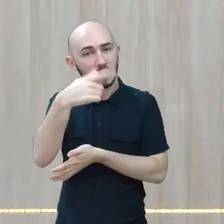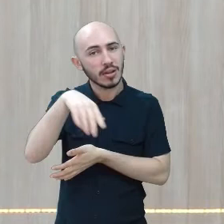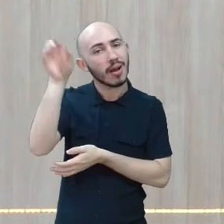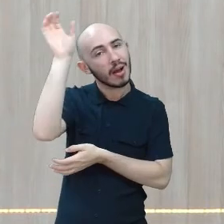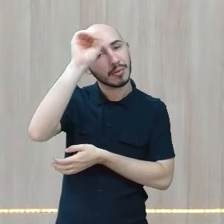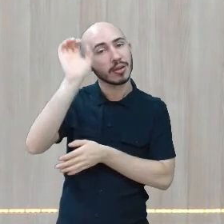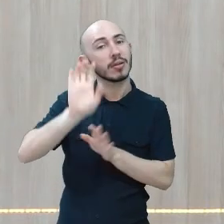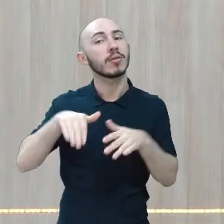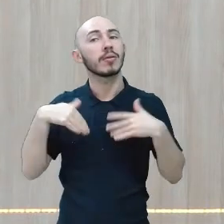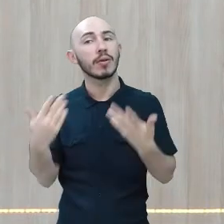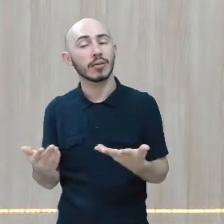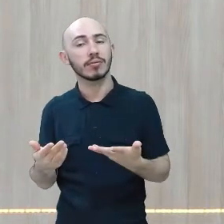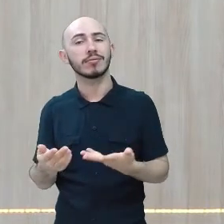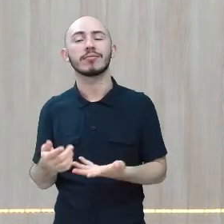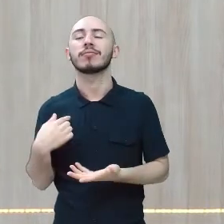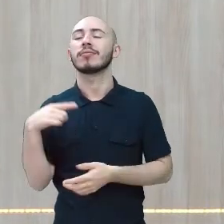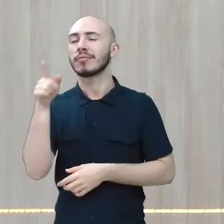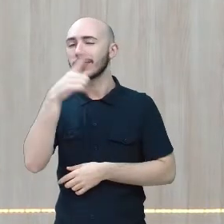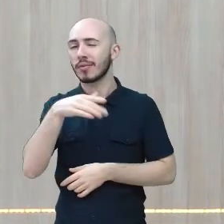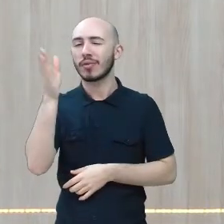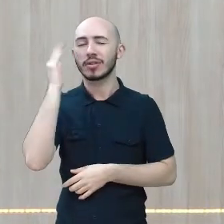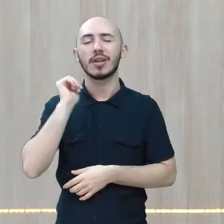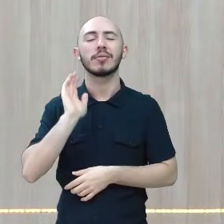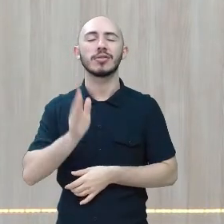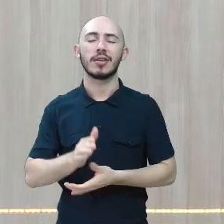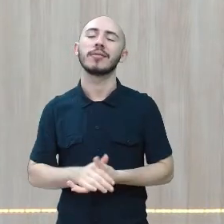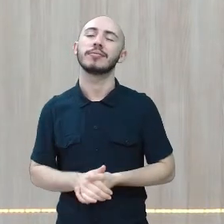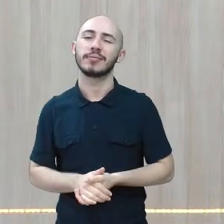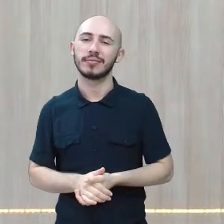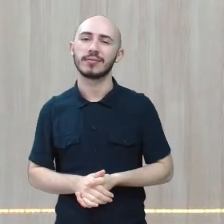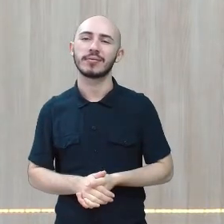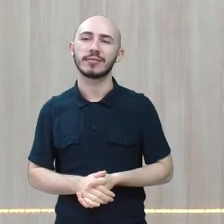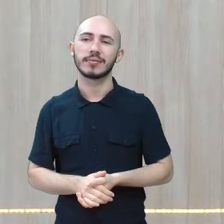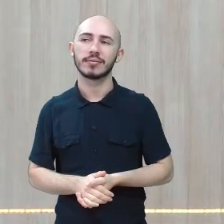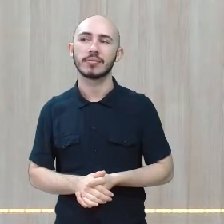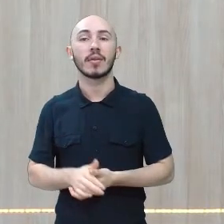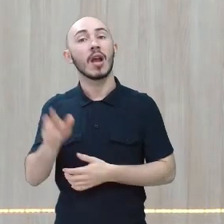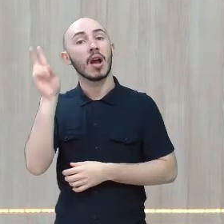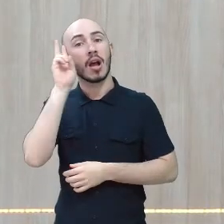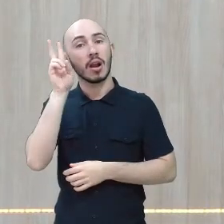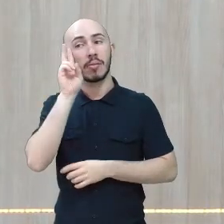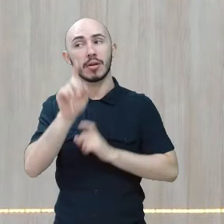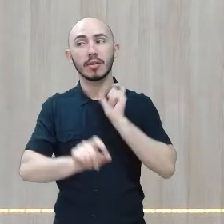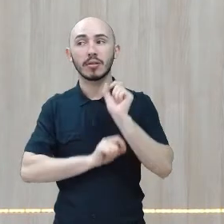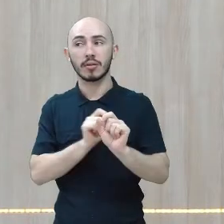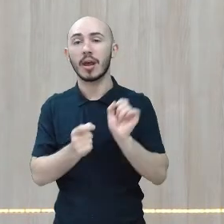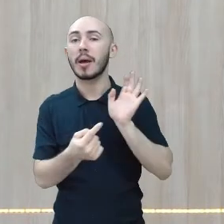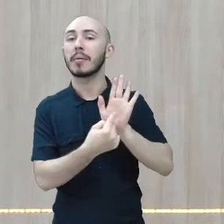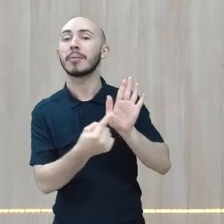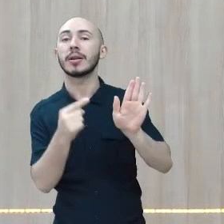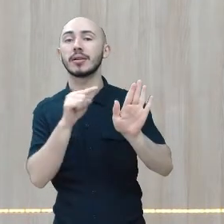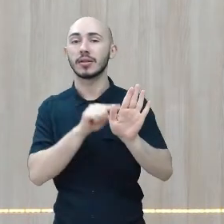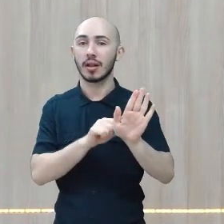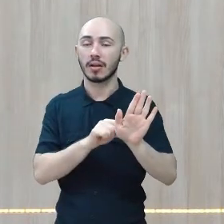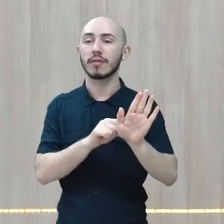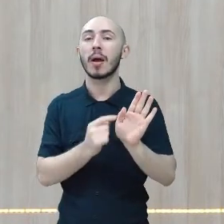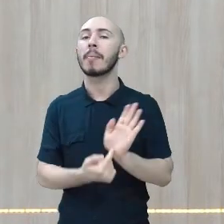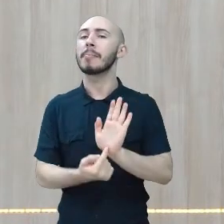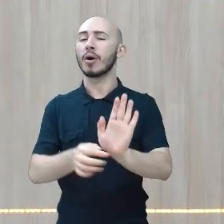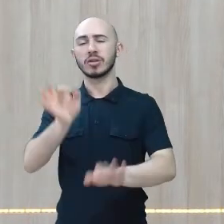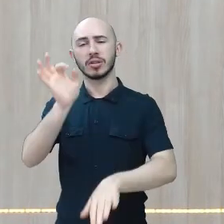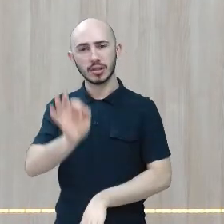aprendeu? Eu garanto que vocês já sabem, não é? Lembrando que a metáfora